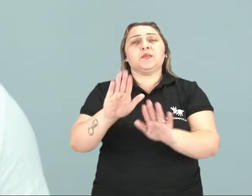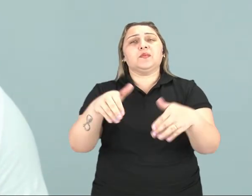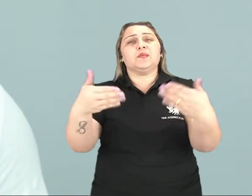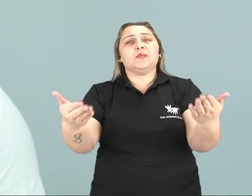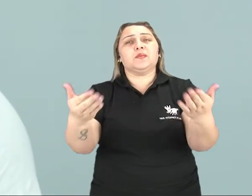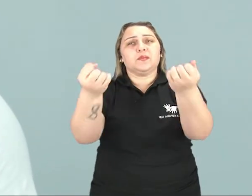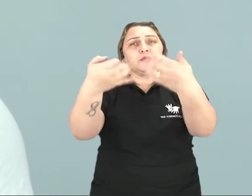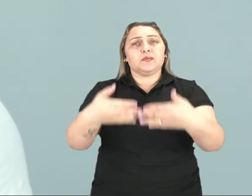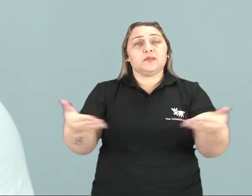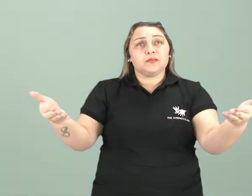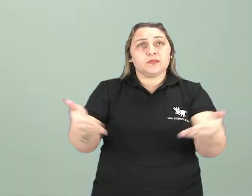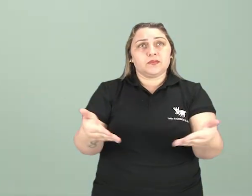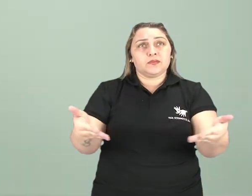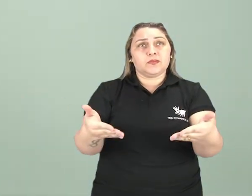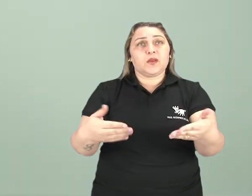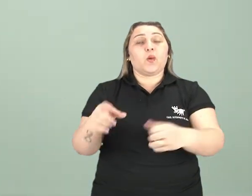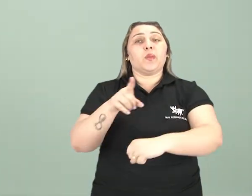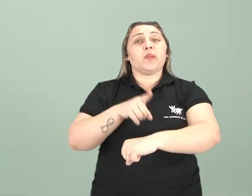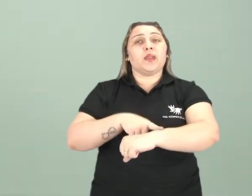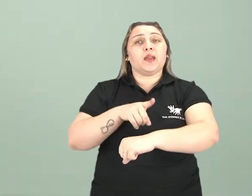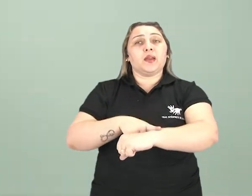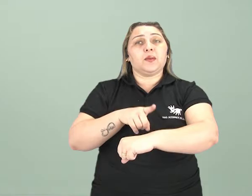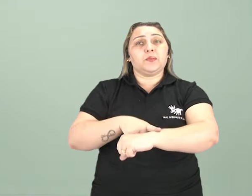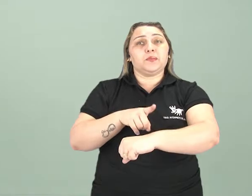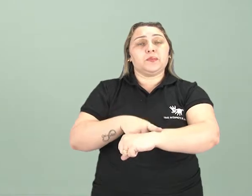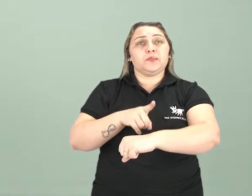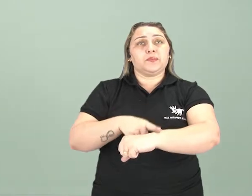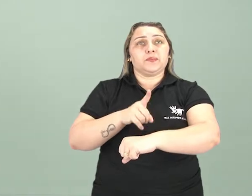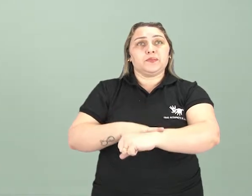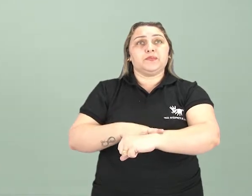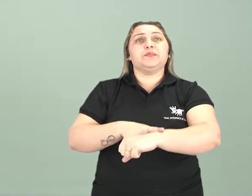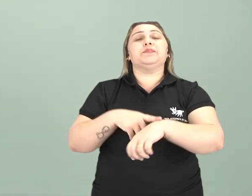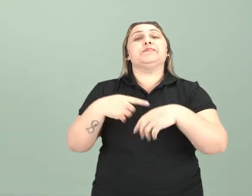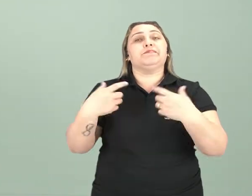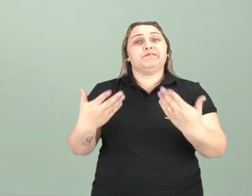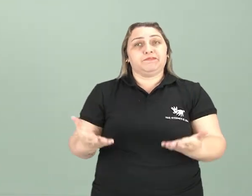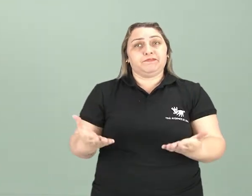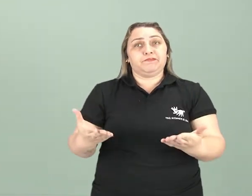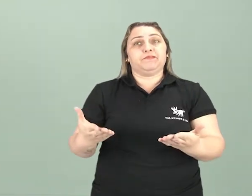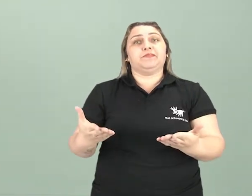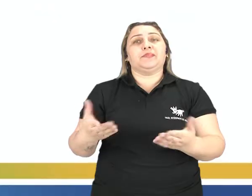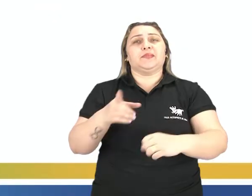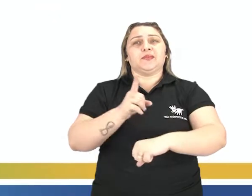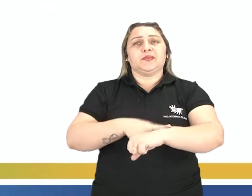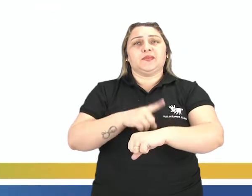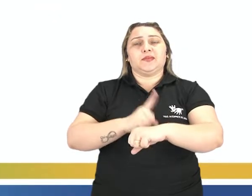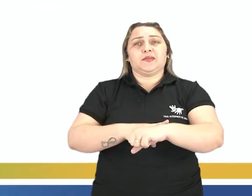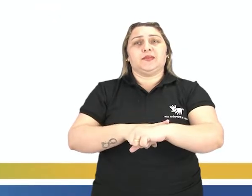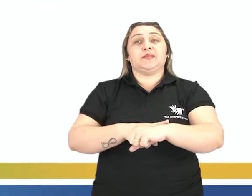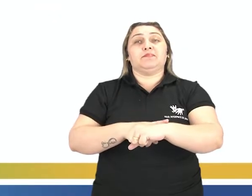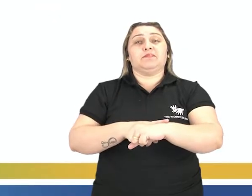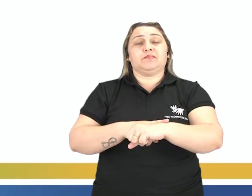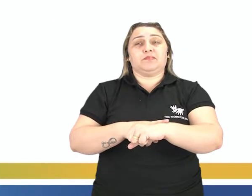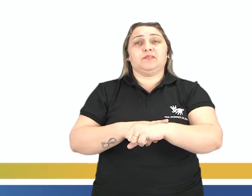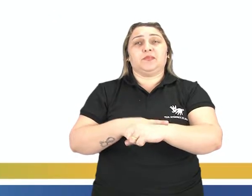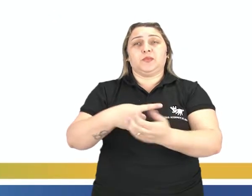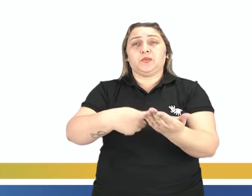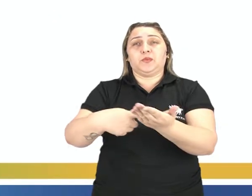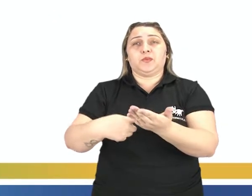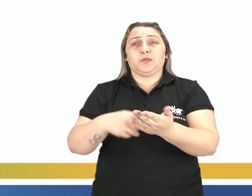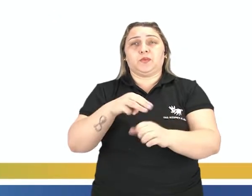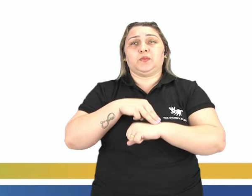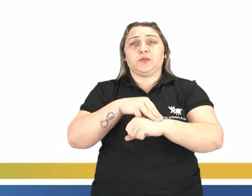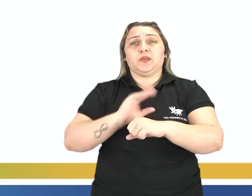Então, quais são os elementos da narrativa? Nós temos o tempo, tá? O tempo ele serve para marcar